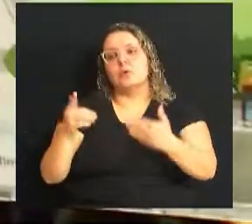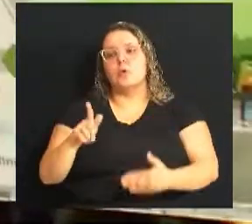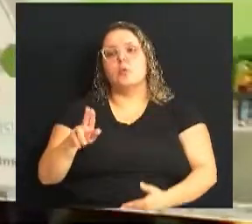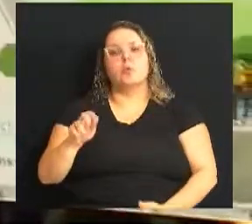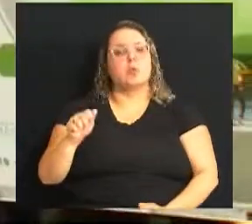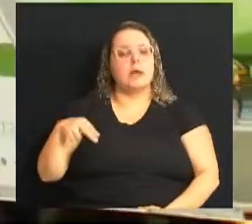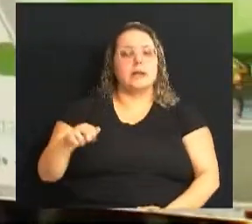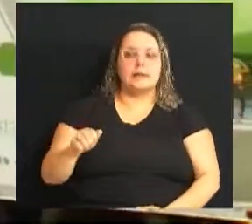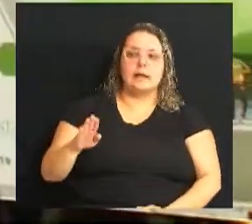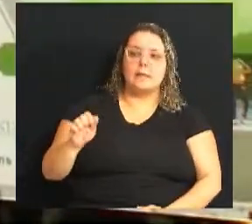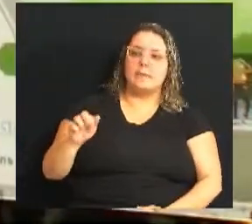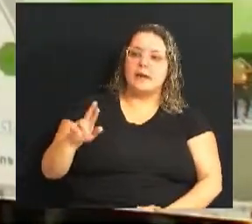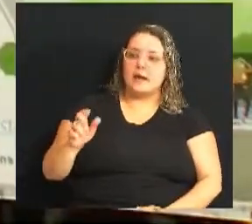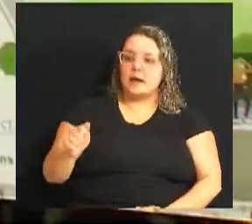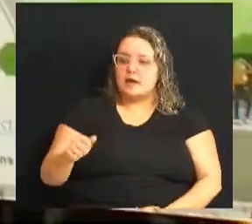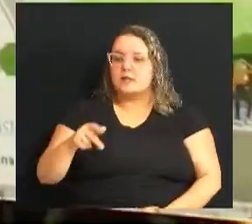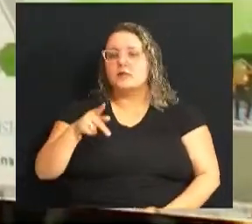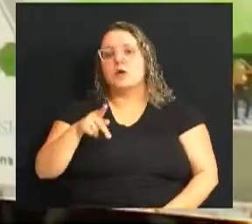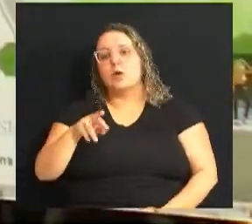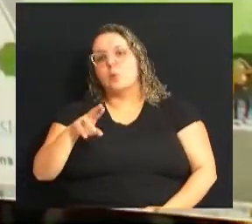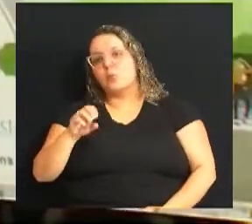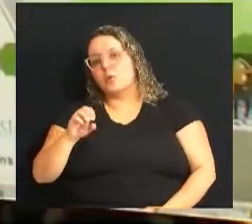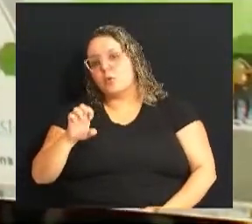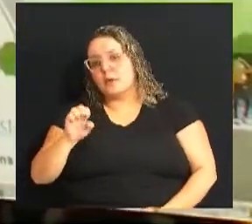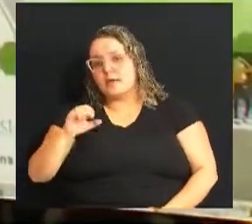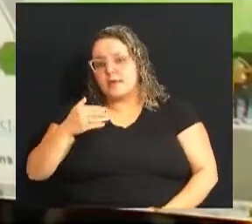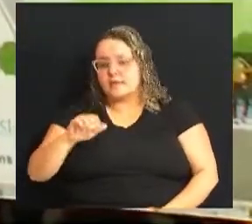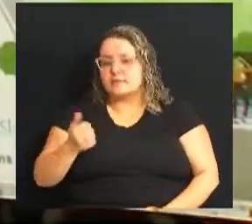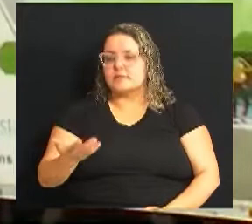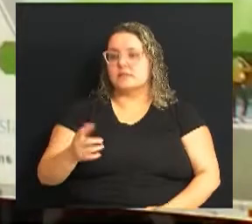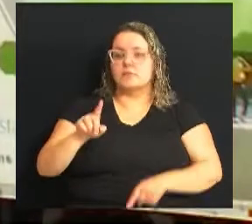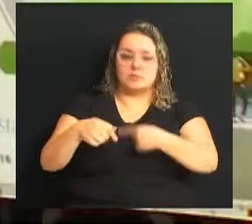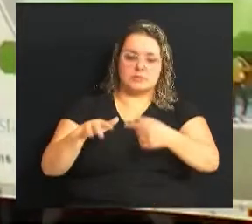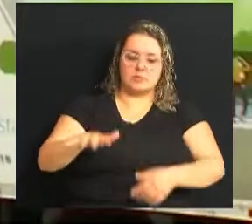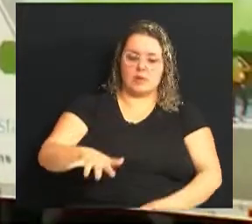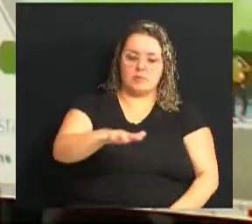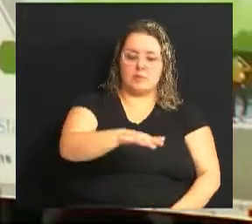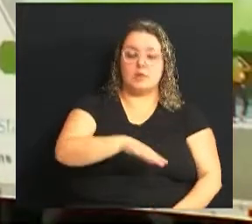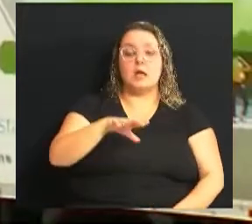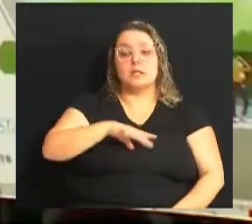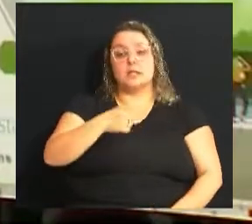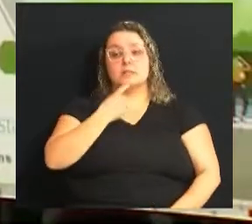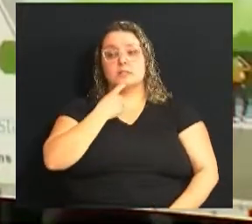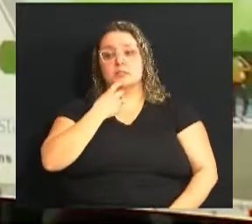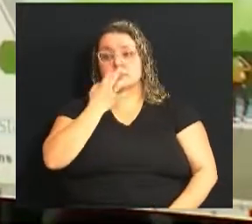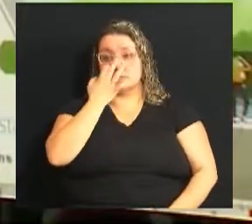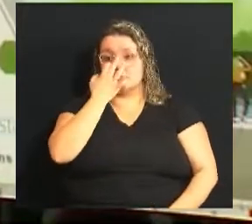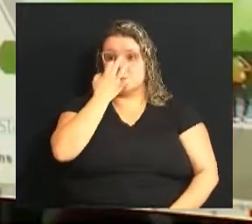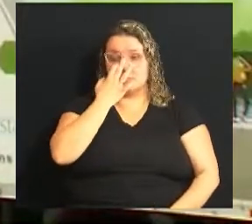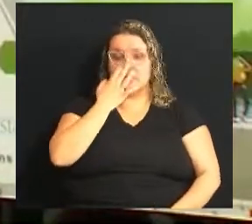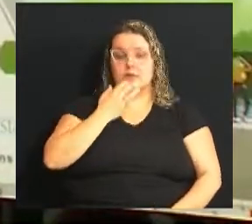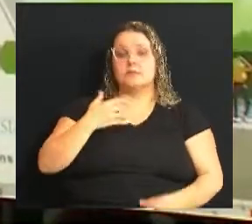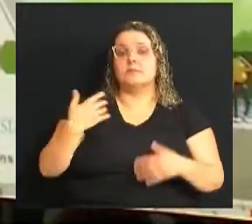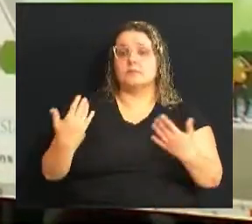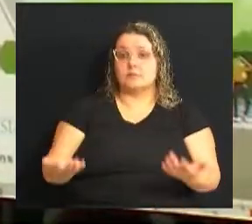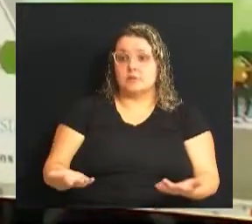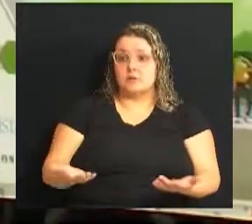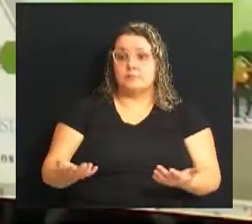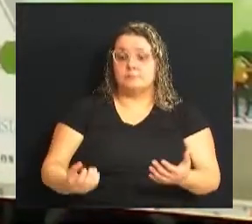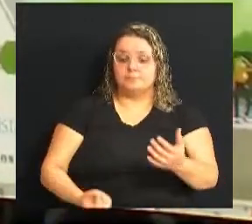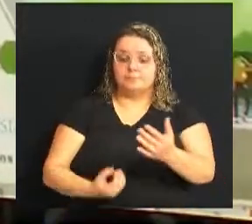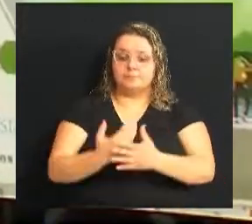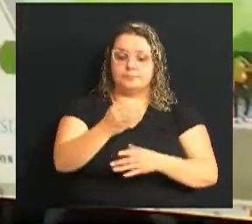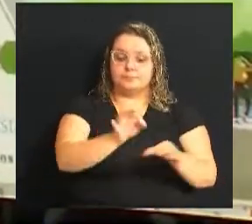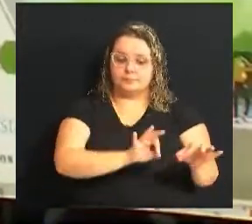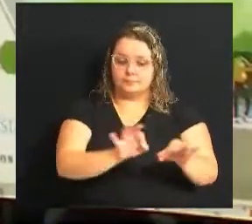ao Proença e outras regiões aqui da cidade de Campinas. Então, nós montamos um programa junto